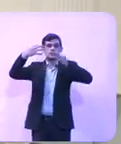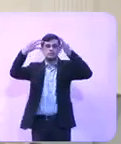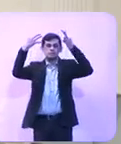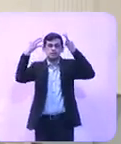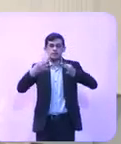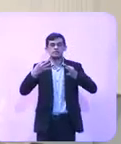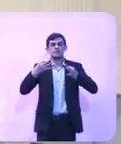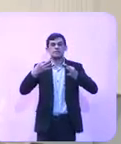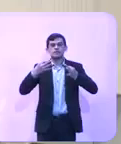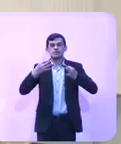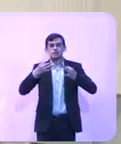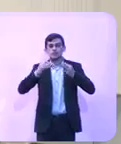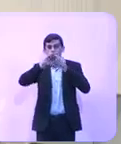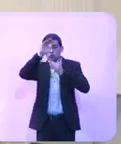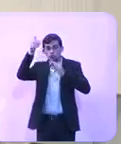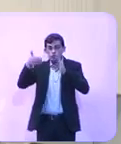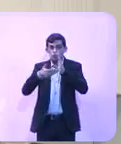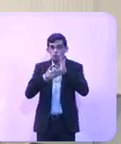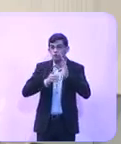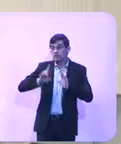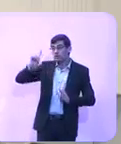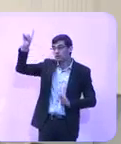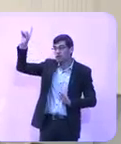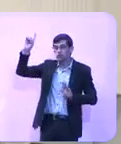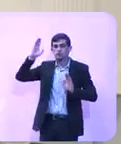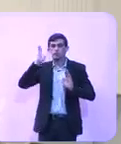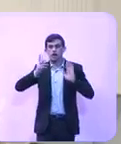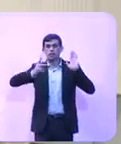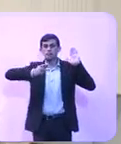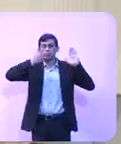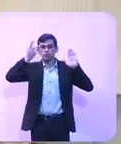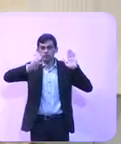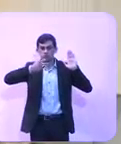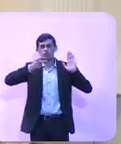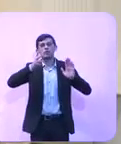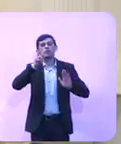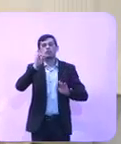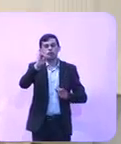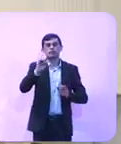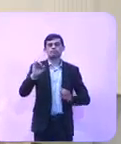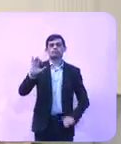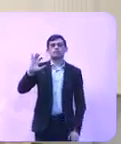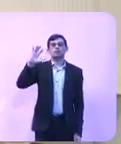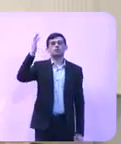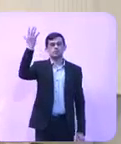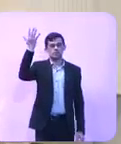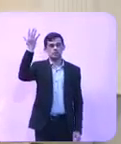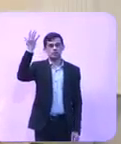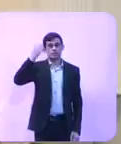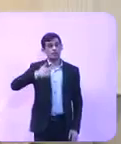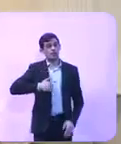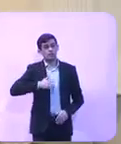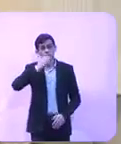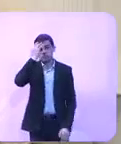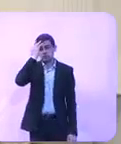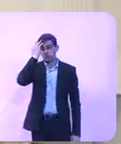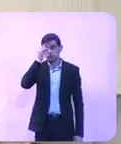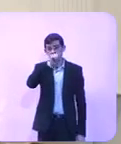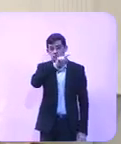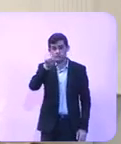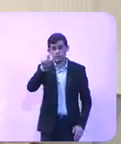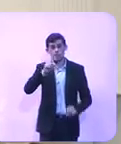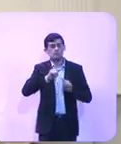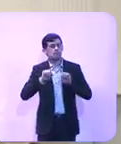que aquilo que o Senhor prometeu vai acontecer. Eu não sei você, mas